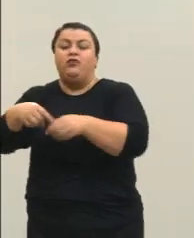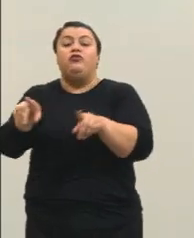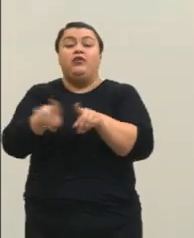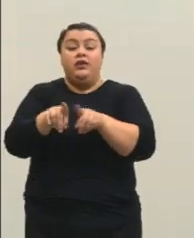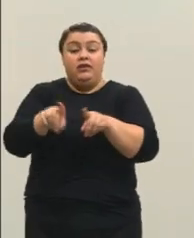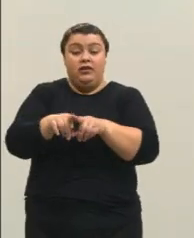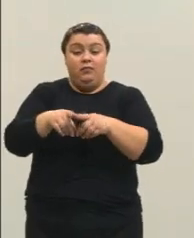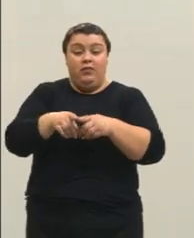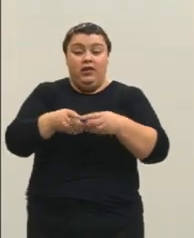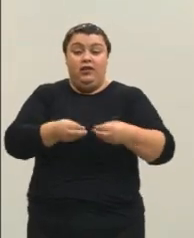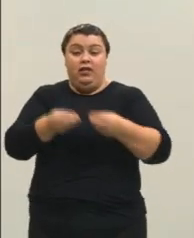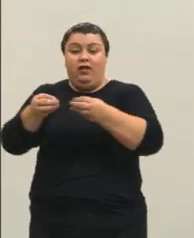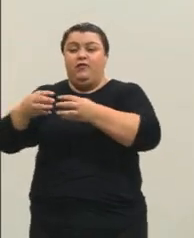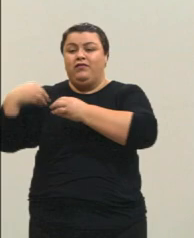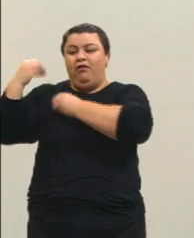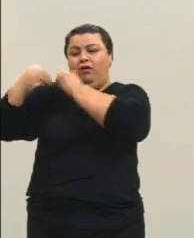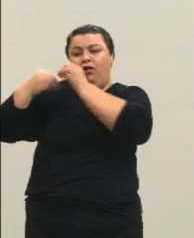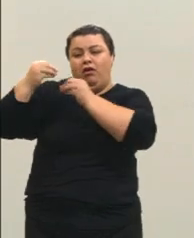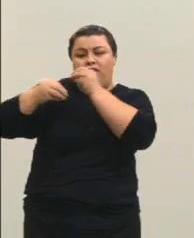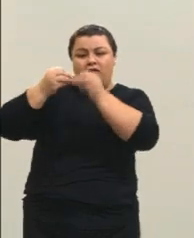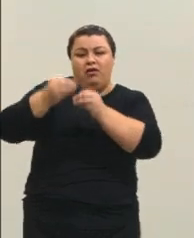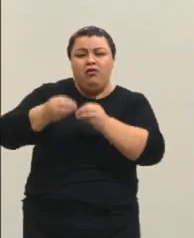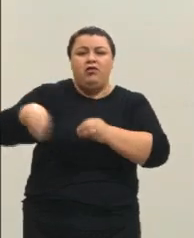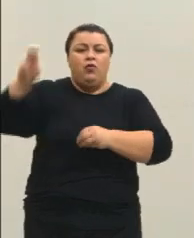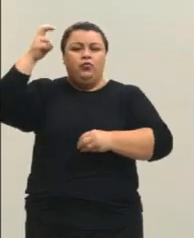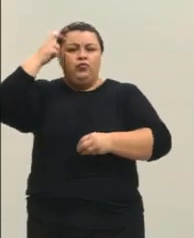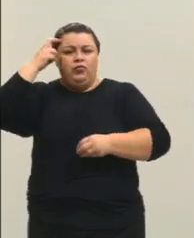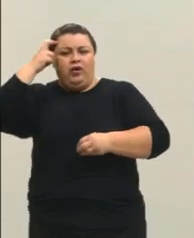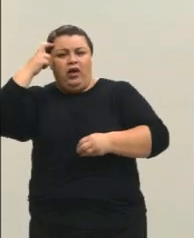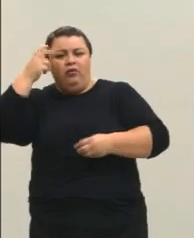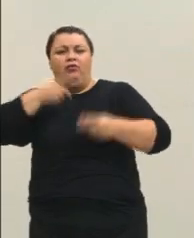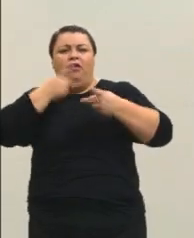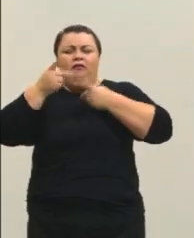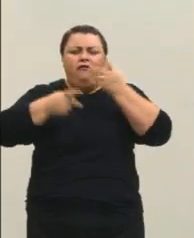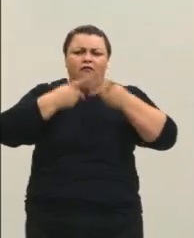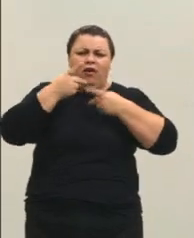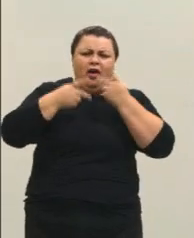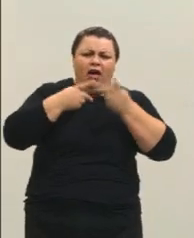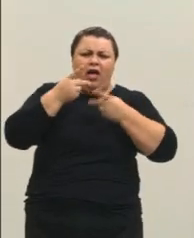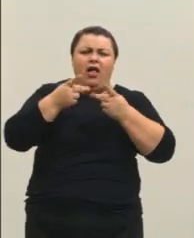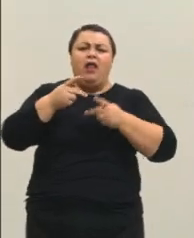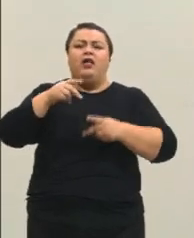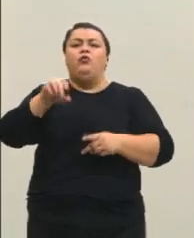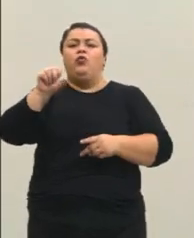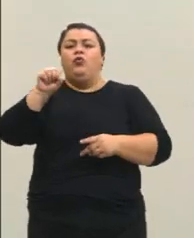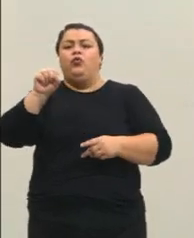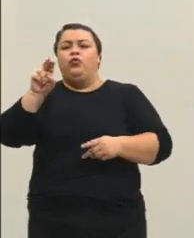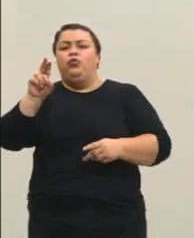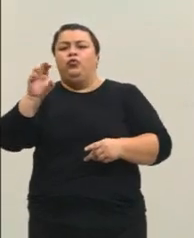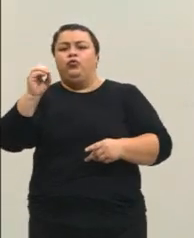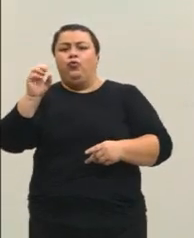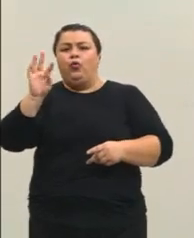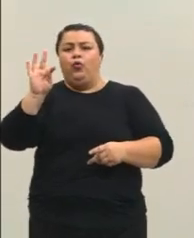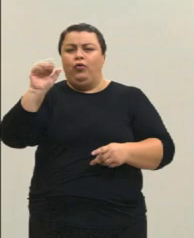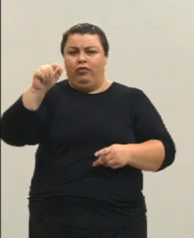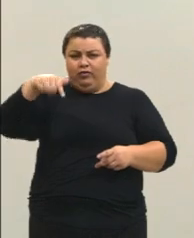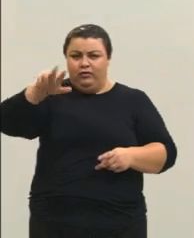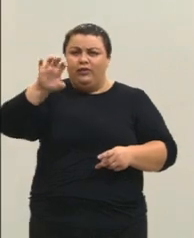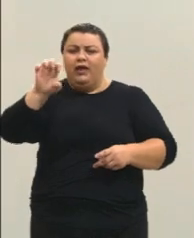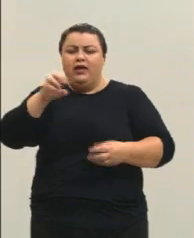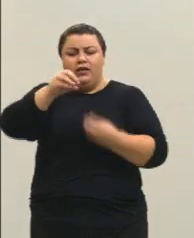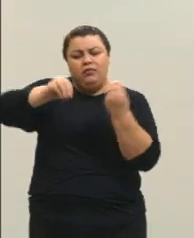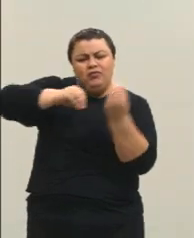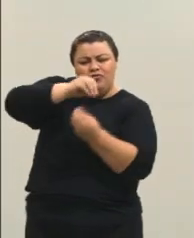cultural né da linguagem do sotaque das palavras e acabam misturando ainda mais essas influências